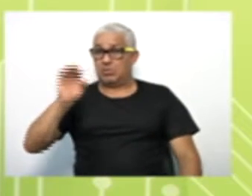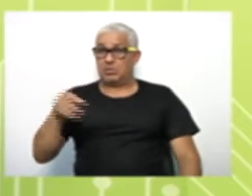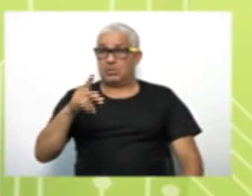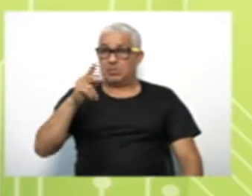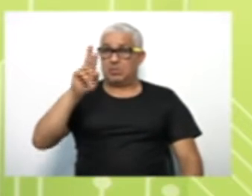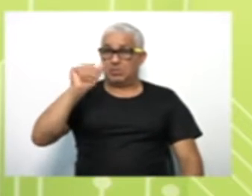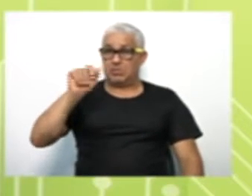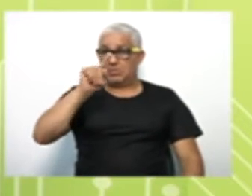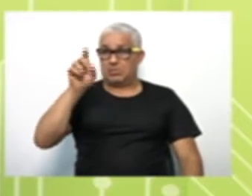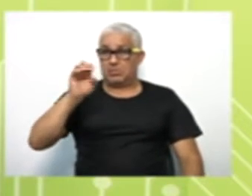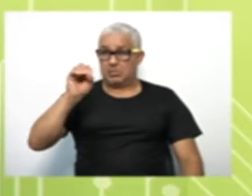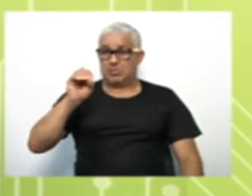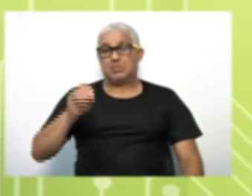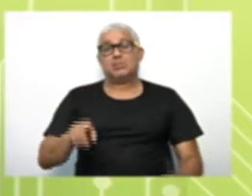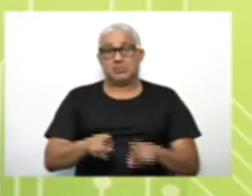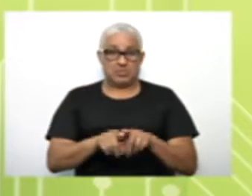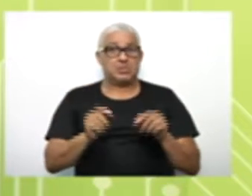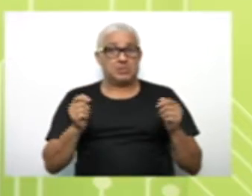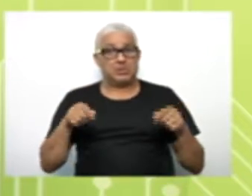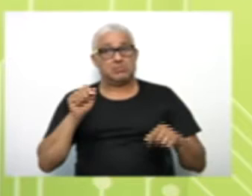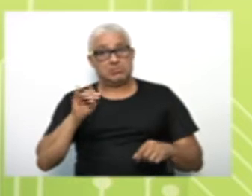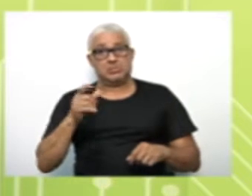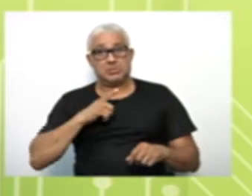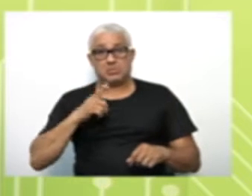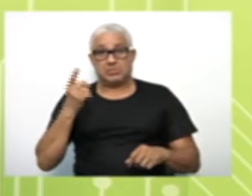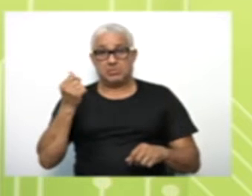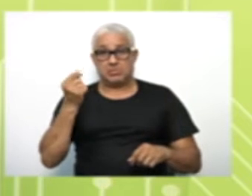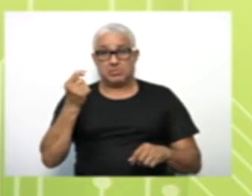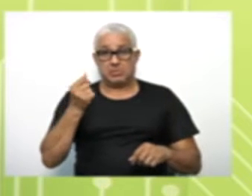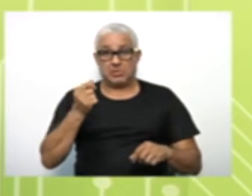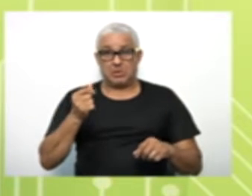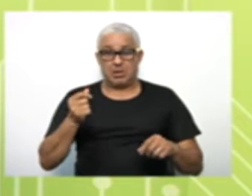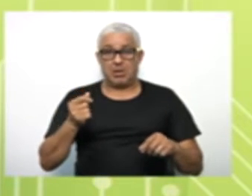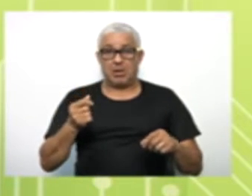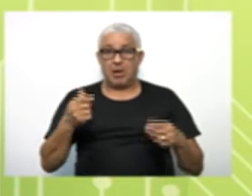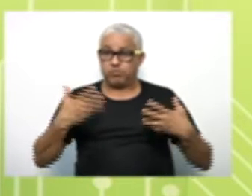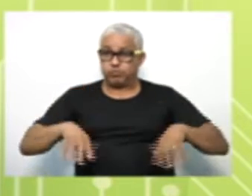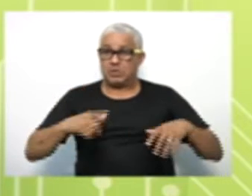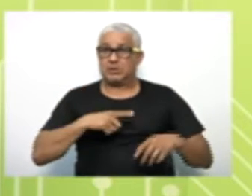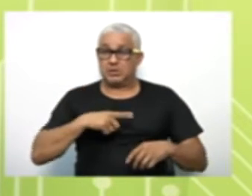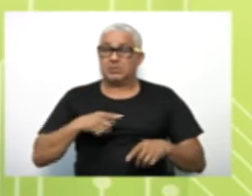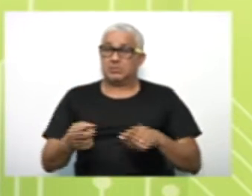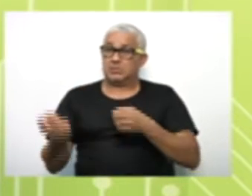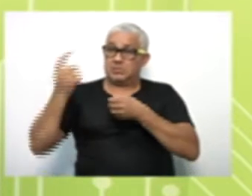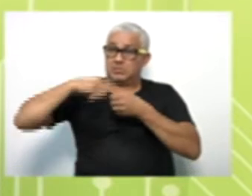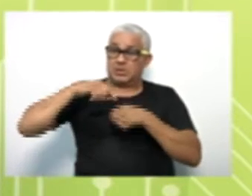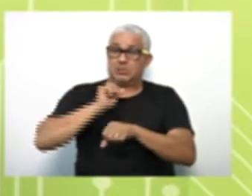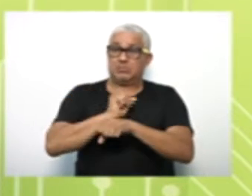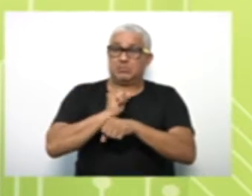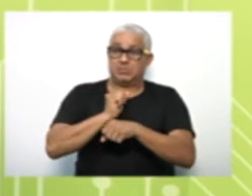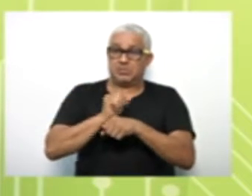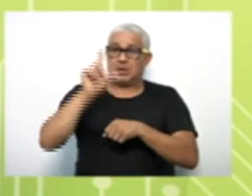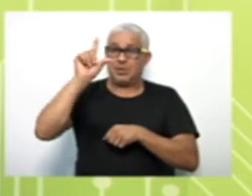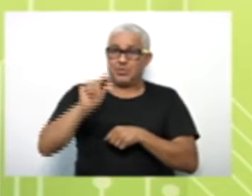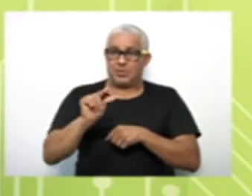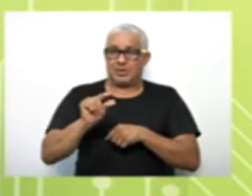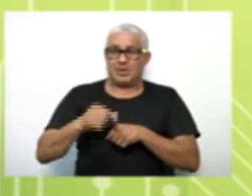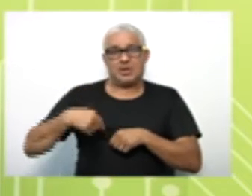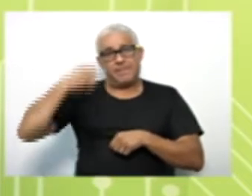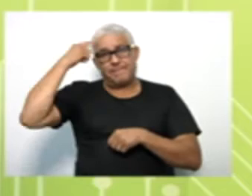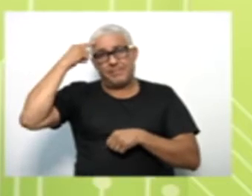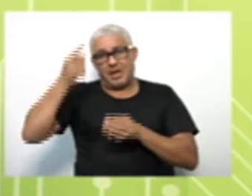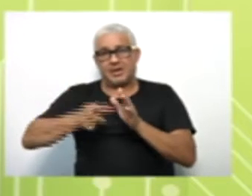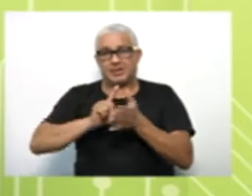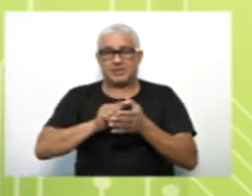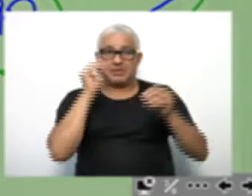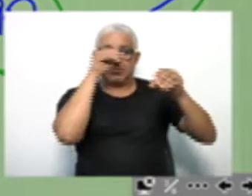volume de investimento que você tem é alto e o retorno que você espera, ele vem em menos tempo em relação à quantidade de capital que você investiu no